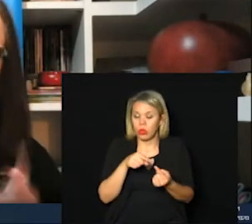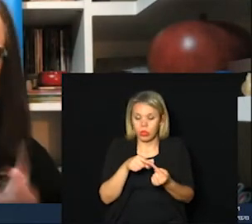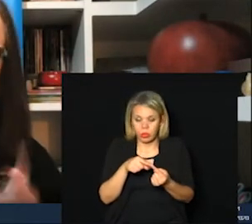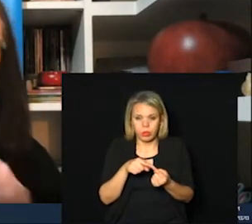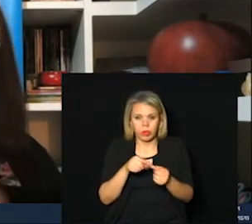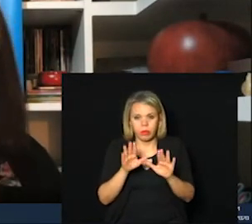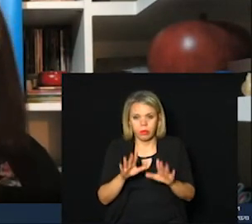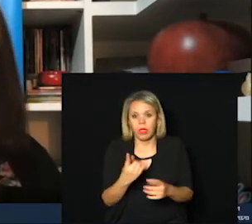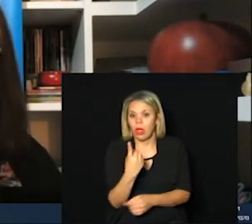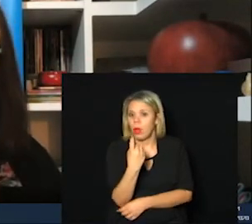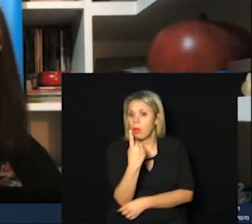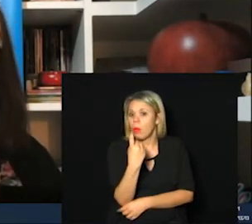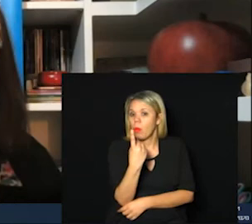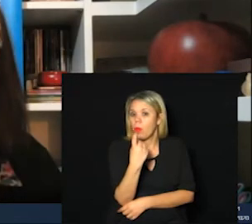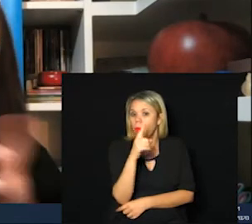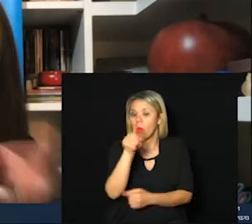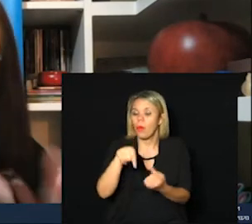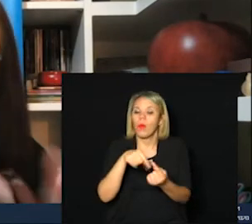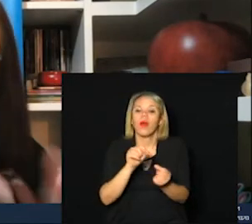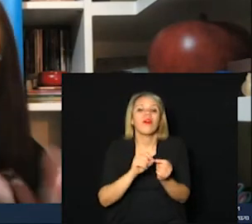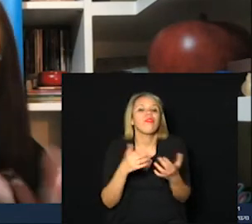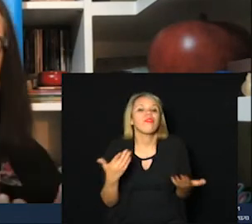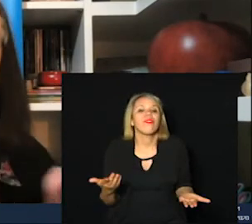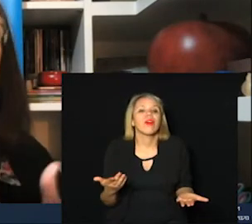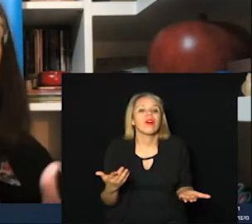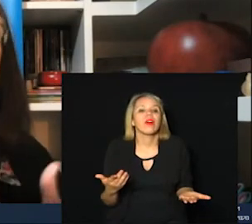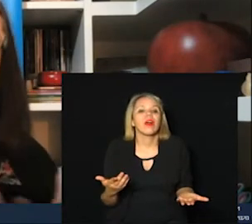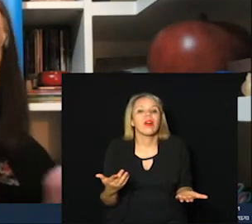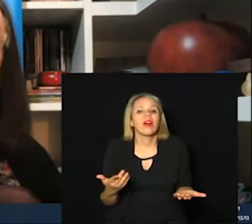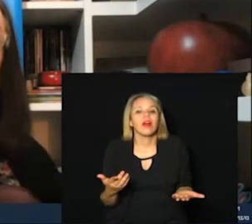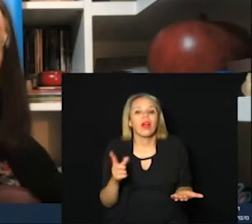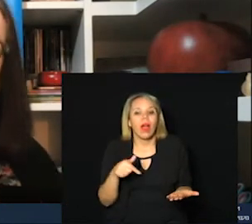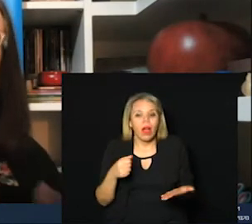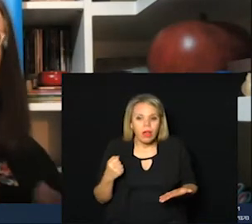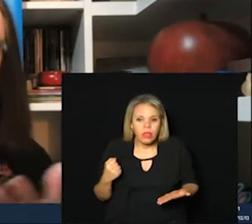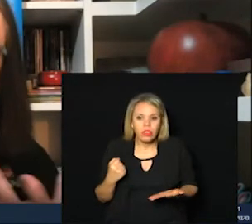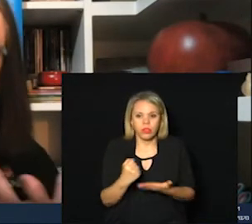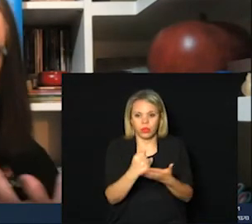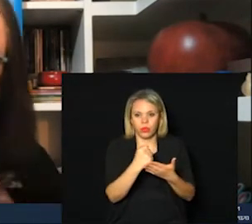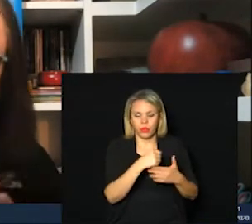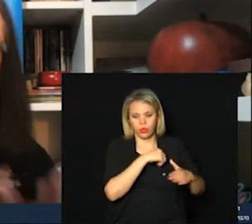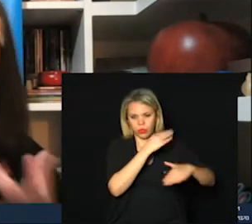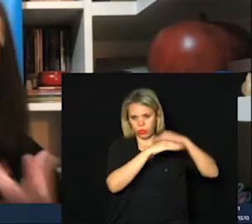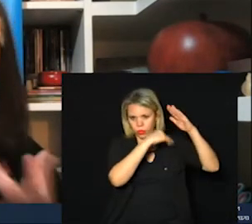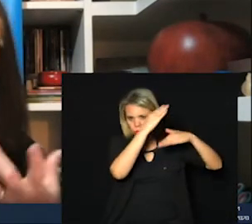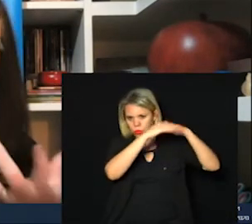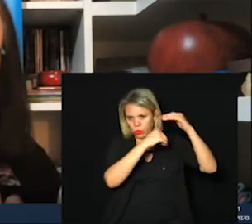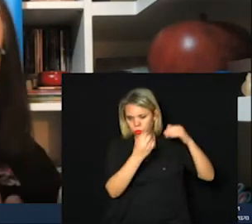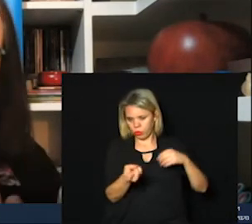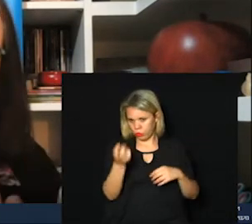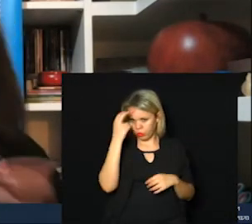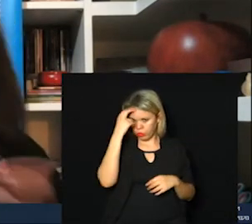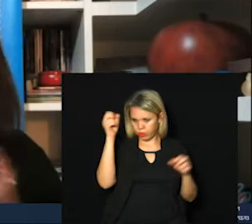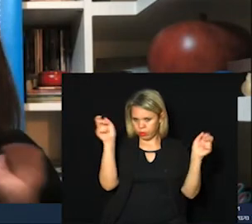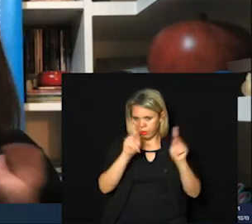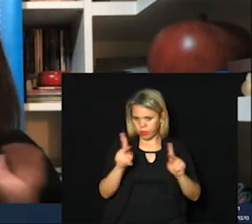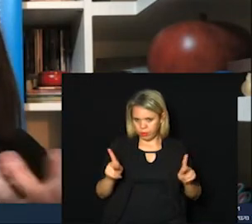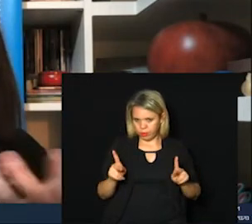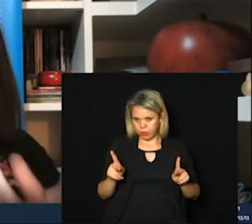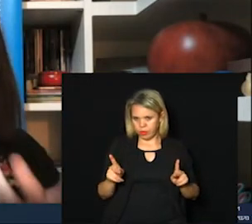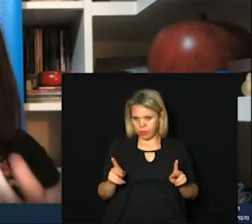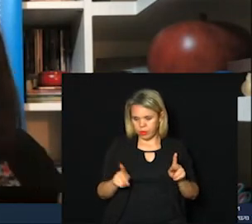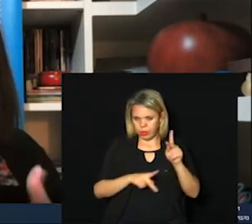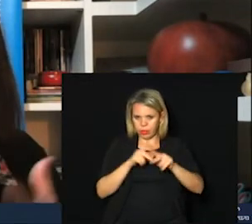uma única missão. E a nossa missão é ajudar a construir a cultura de paz na mente